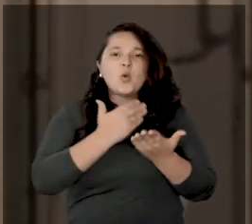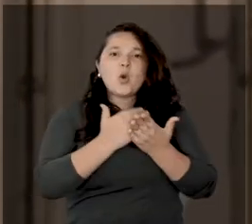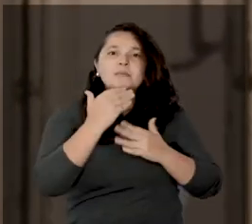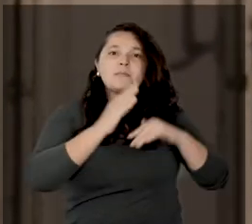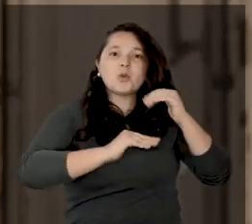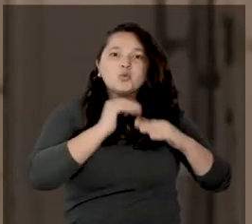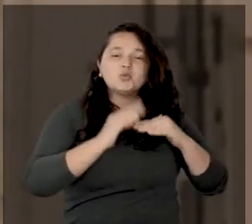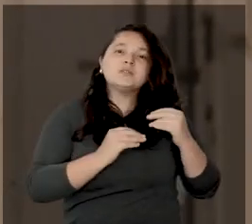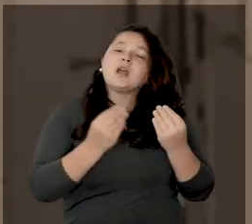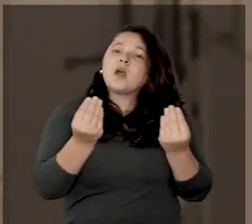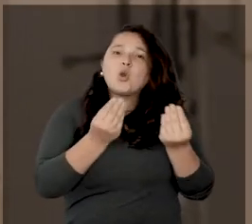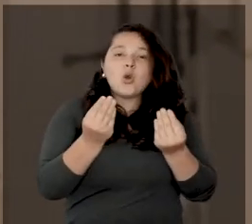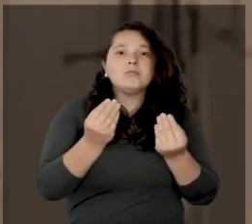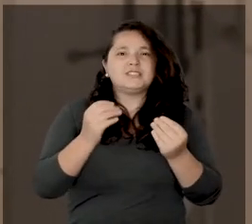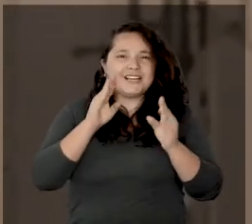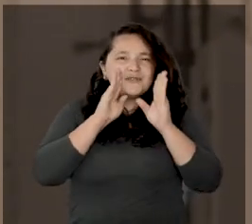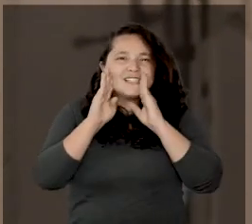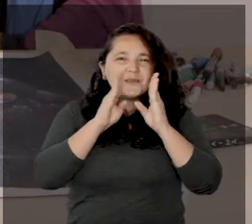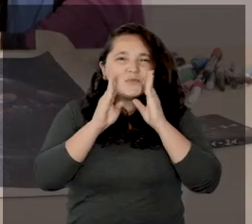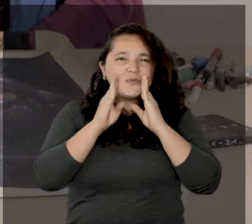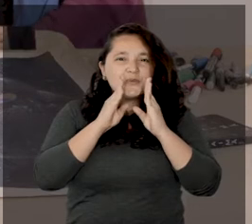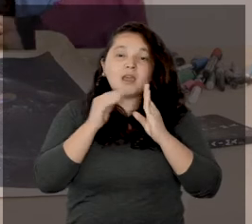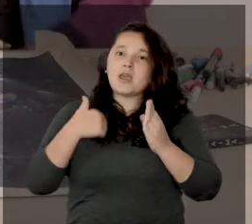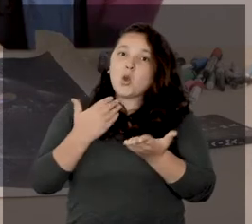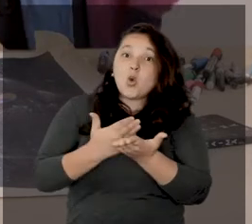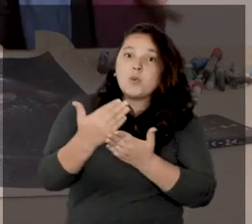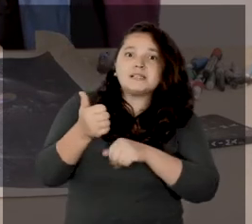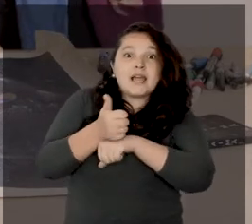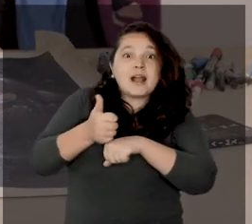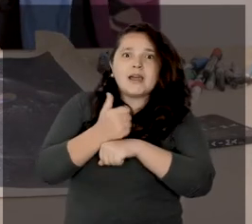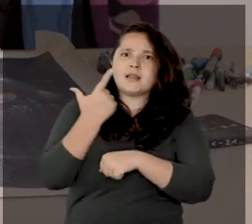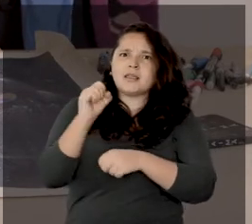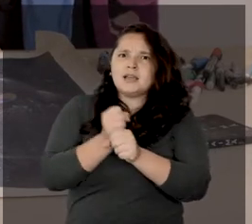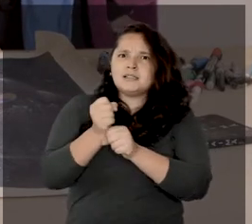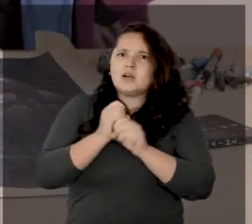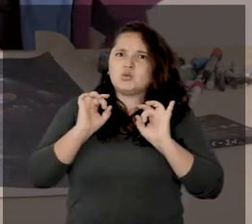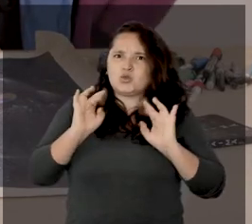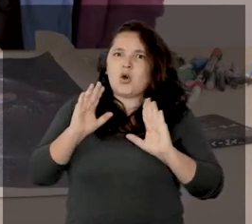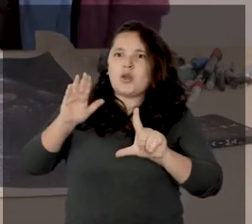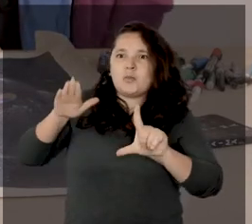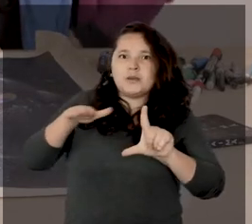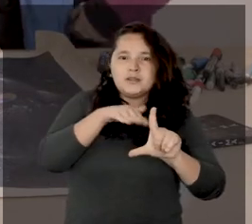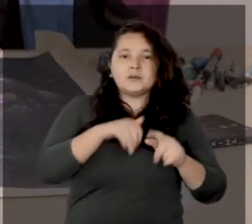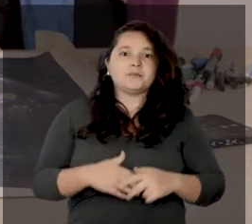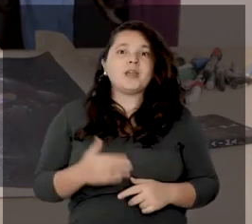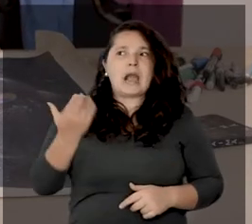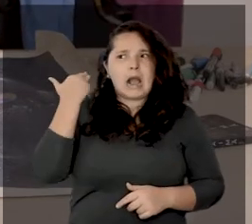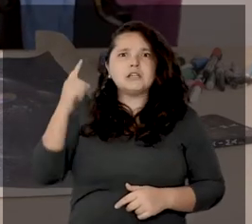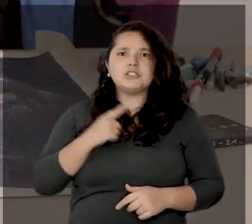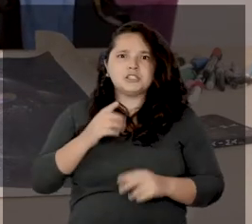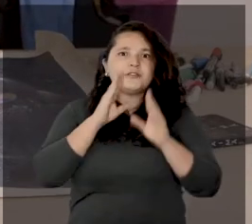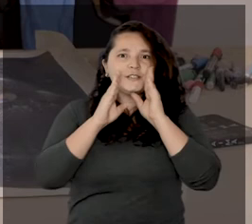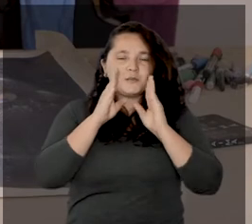já tinha Facebook, tem 10 anos de carreira, né? Eu comecei a pintar faz 10 anos, então já tinha Facebook. E aí eu